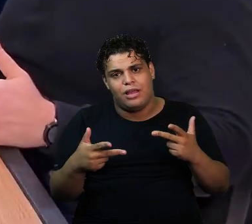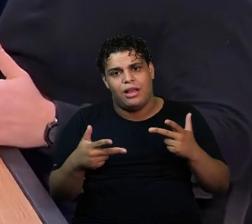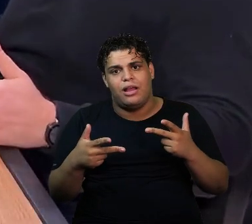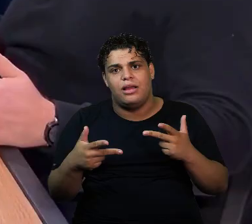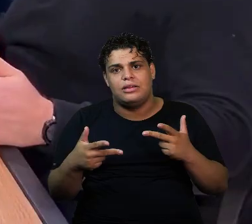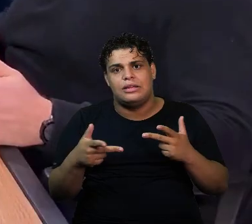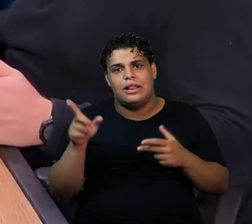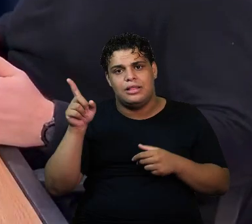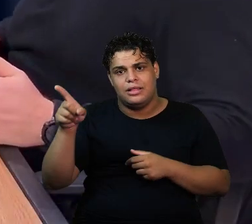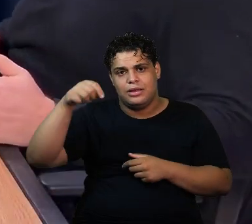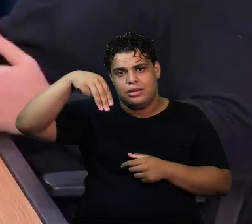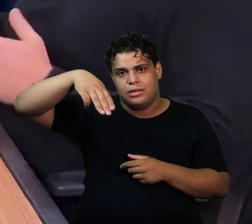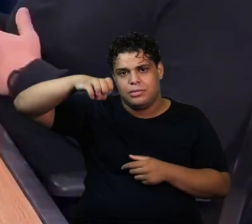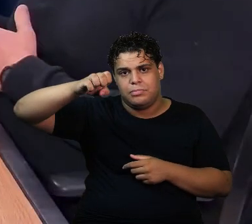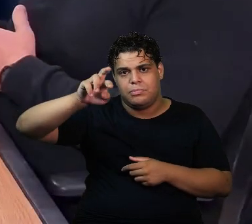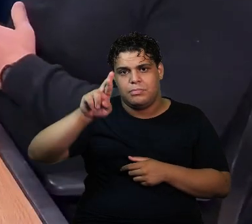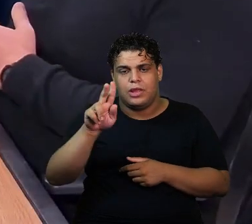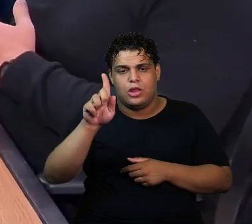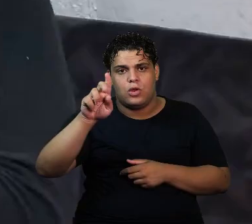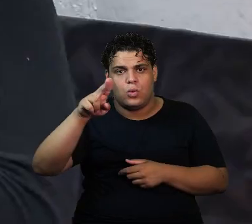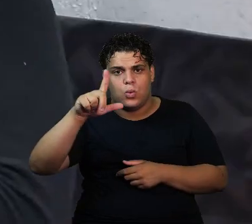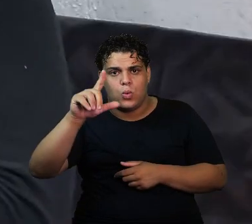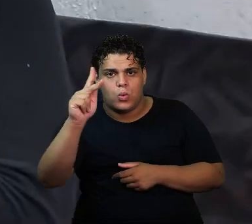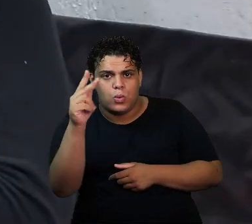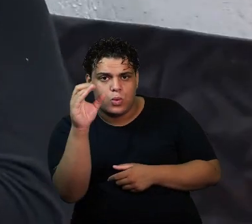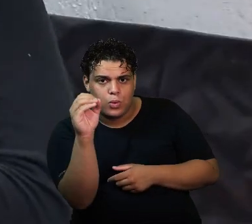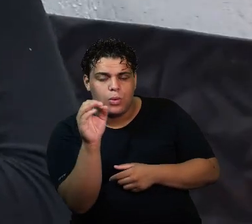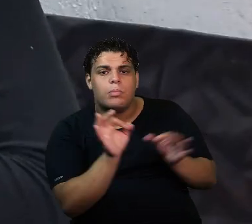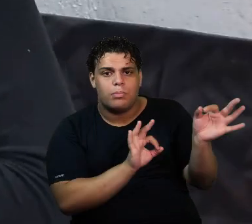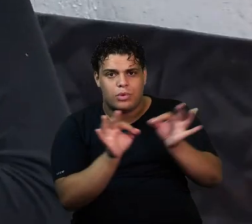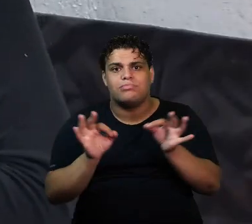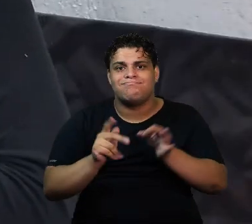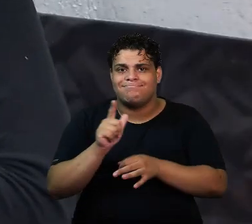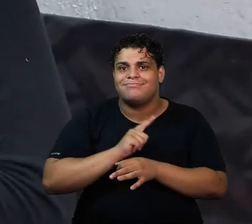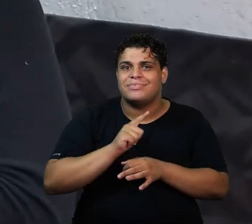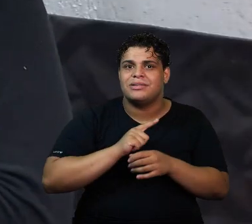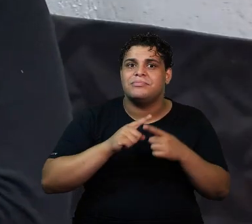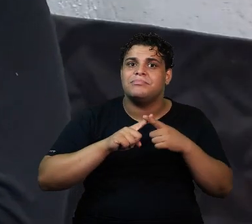da Mergulho, a gente tem outros projetos, só que